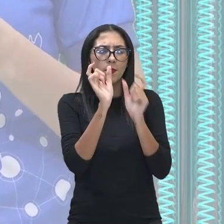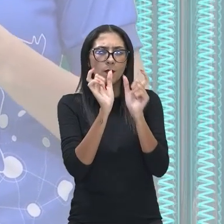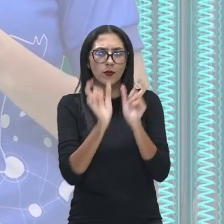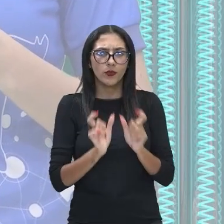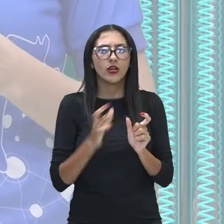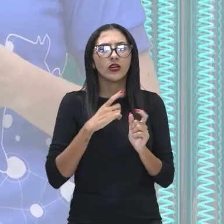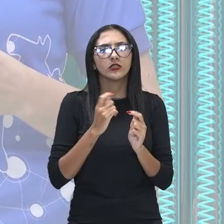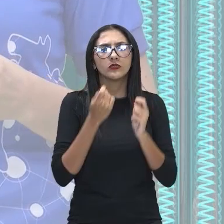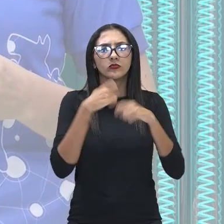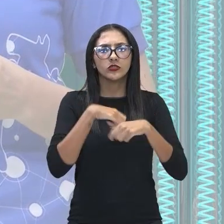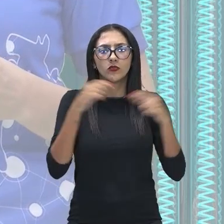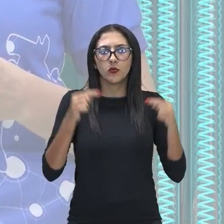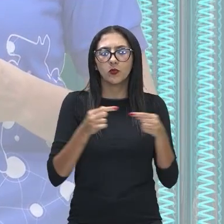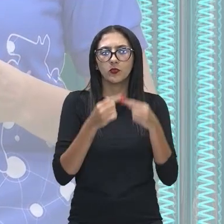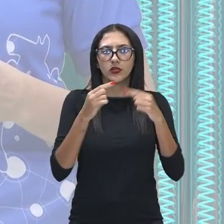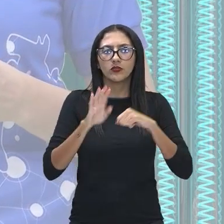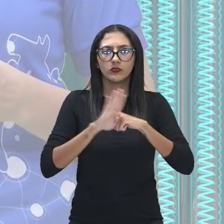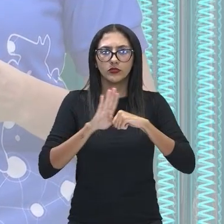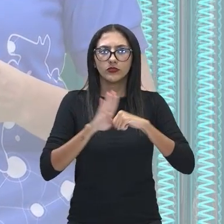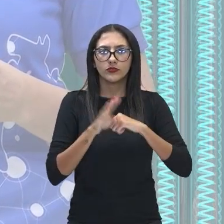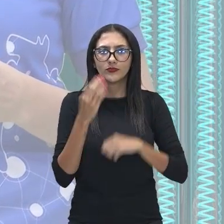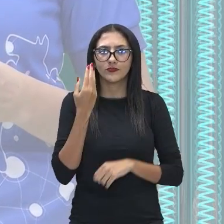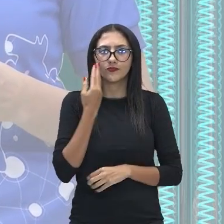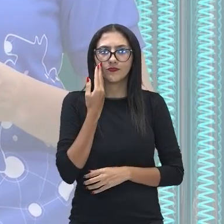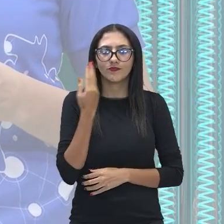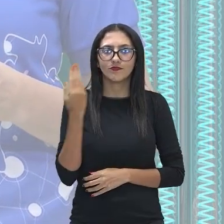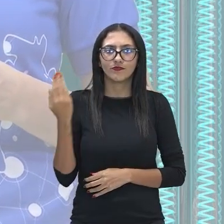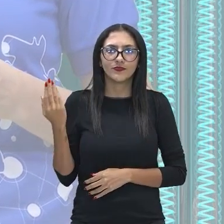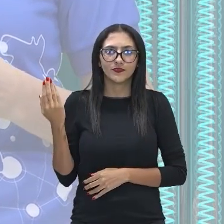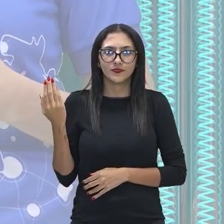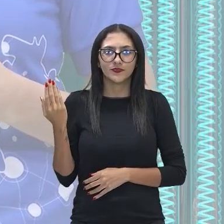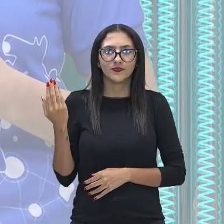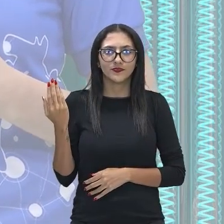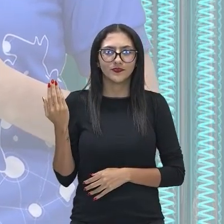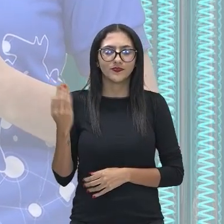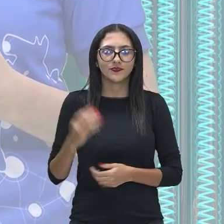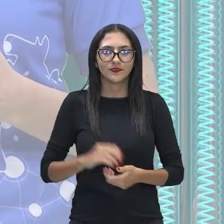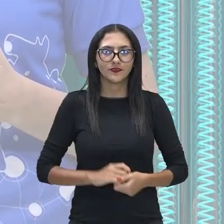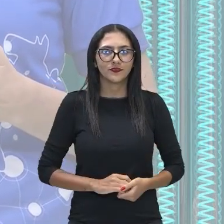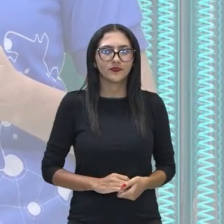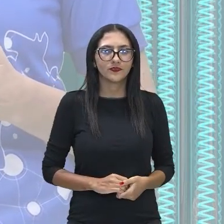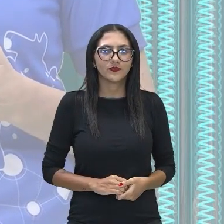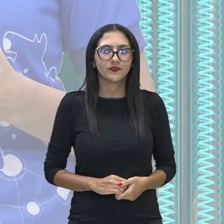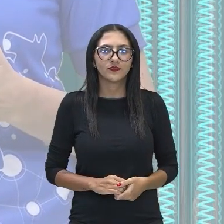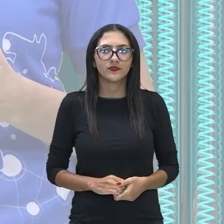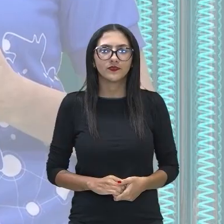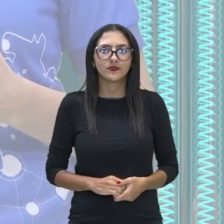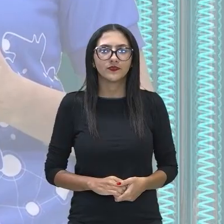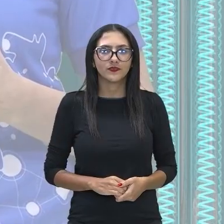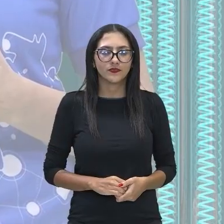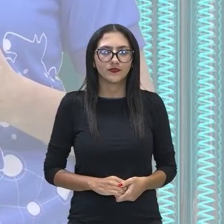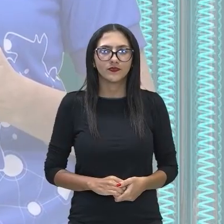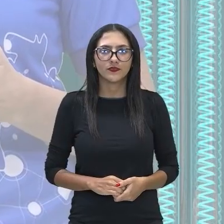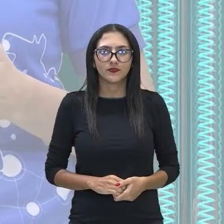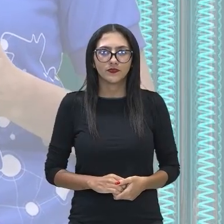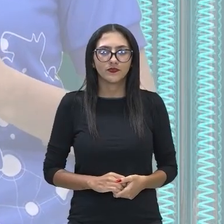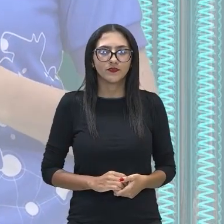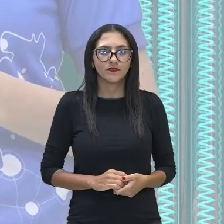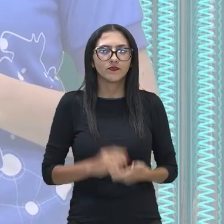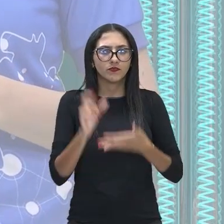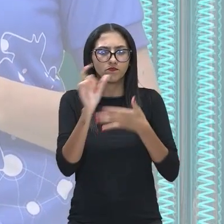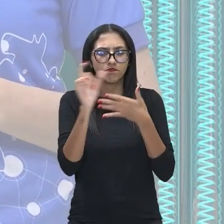fazer essa contabilidade é some, a lot of, much, a bit of, a great deal